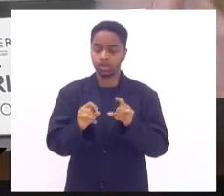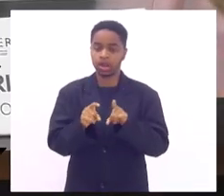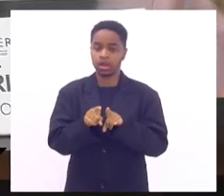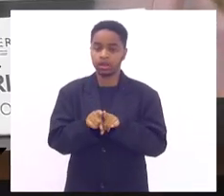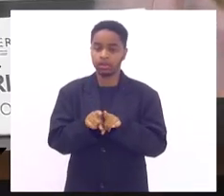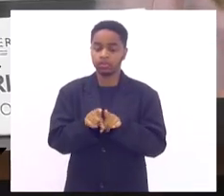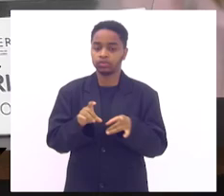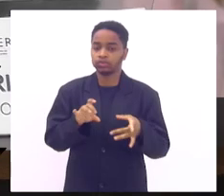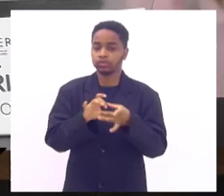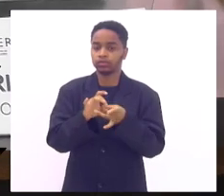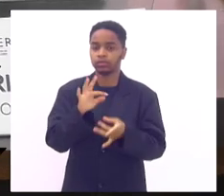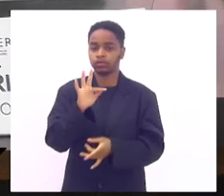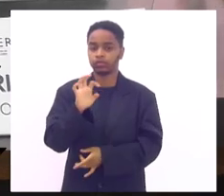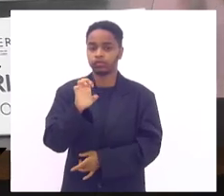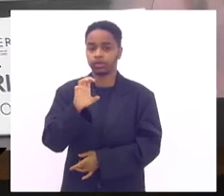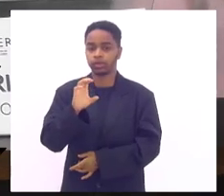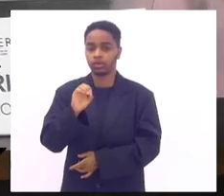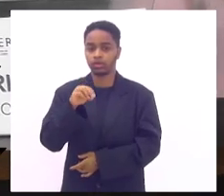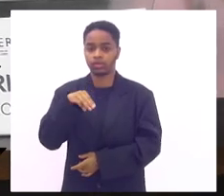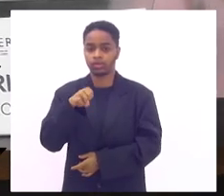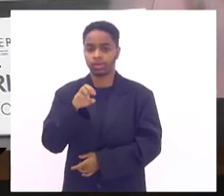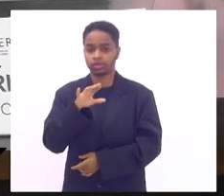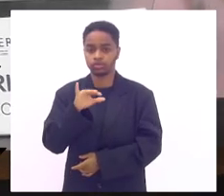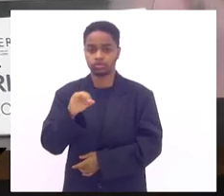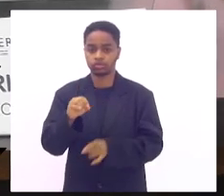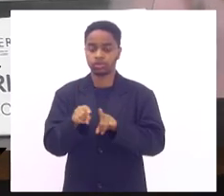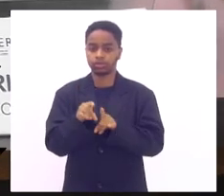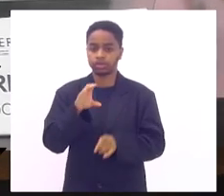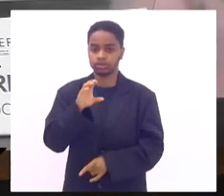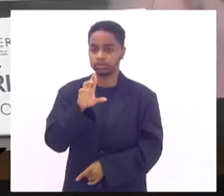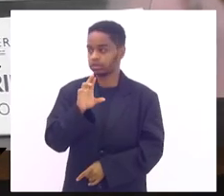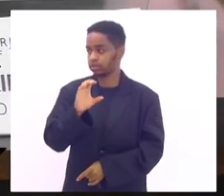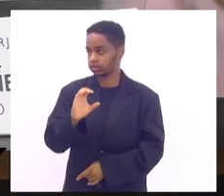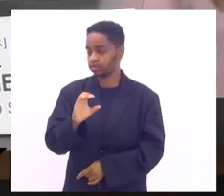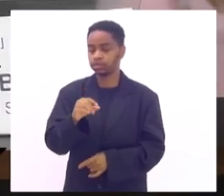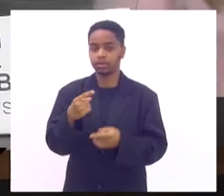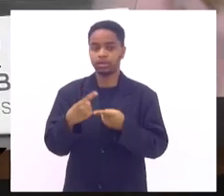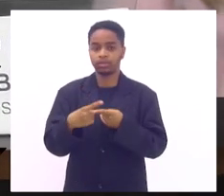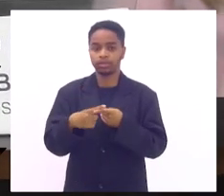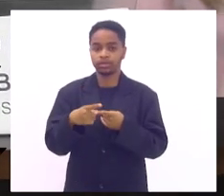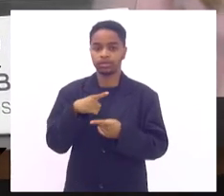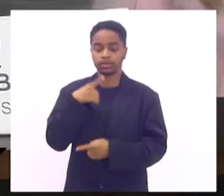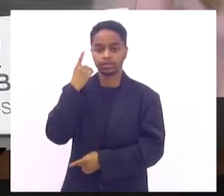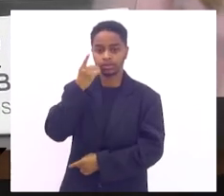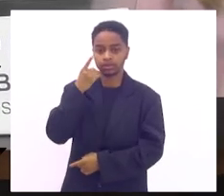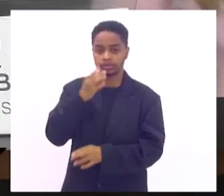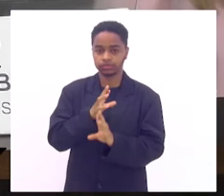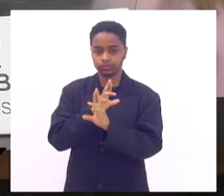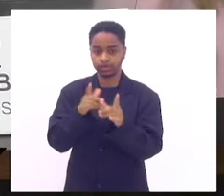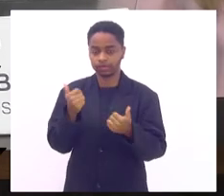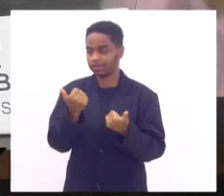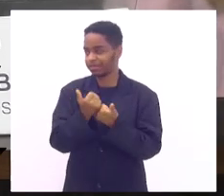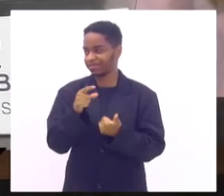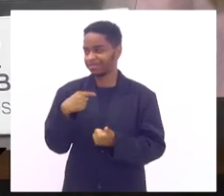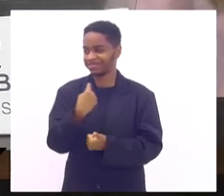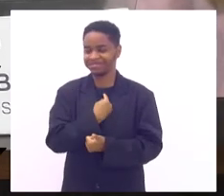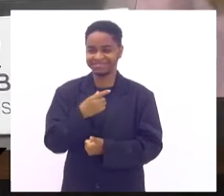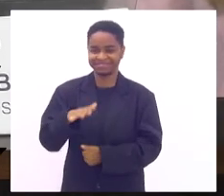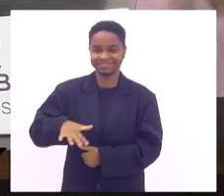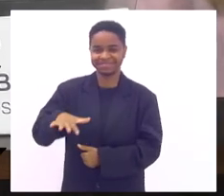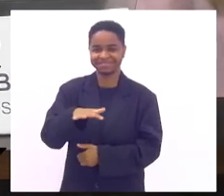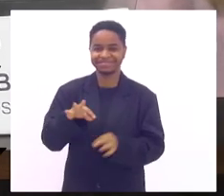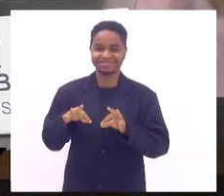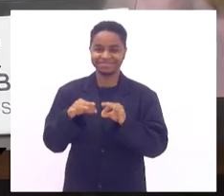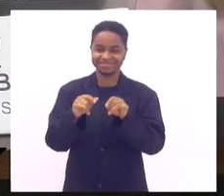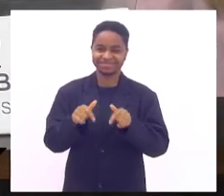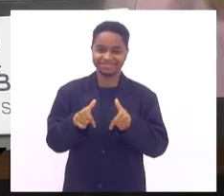FEComércio quanto pelo CRC. É um parlamentar diferenciado que nos apoia em todas as